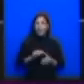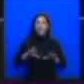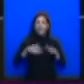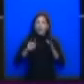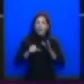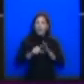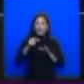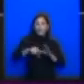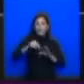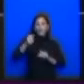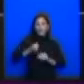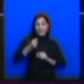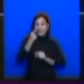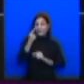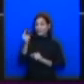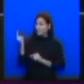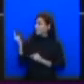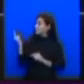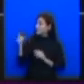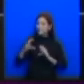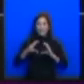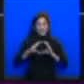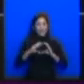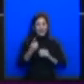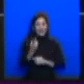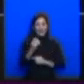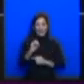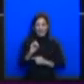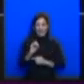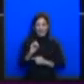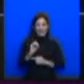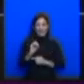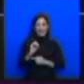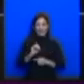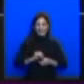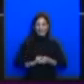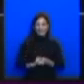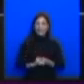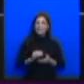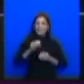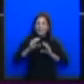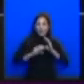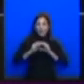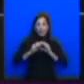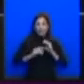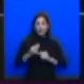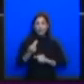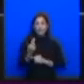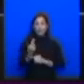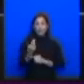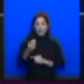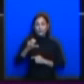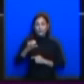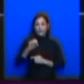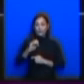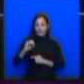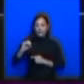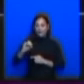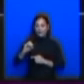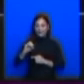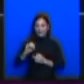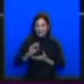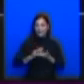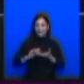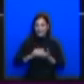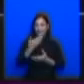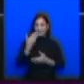será o primeiro número sorteado? Vem chegando. Bola 10, número 10. Esse é o concurso 2.900 da